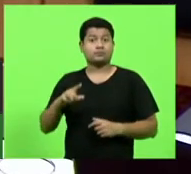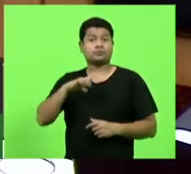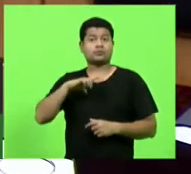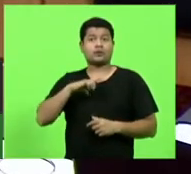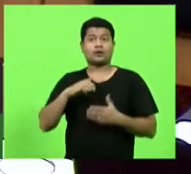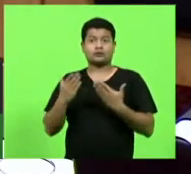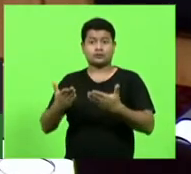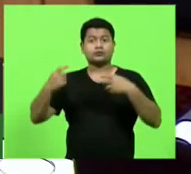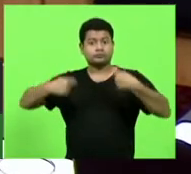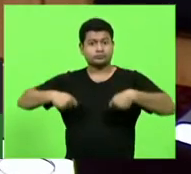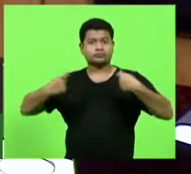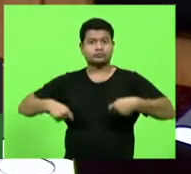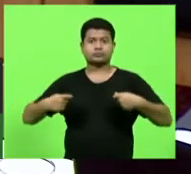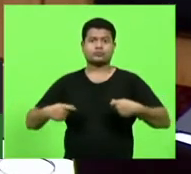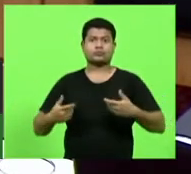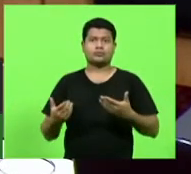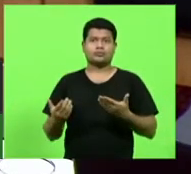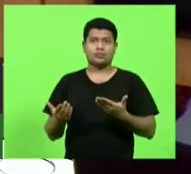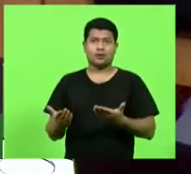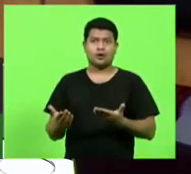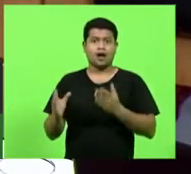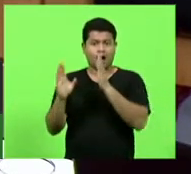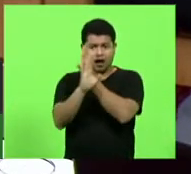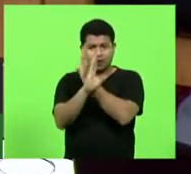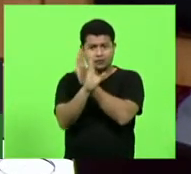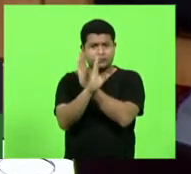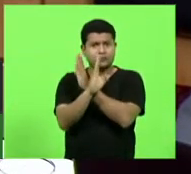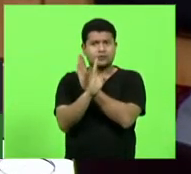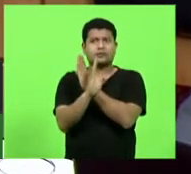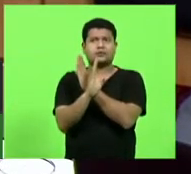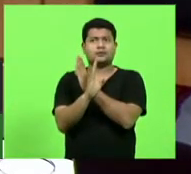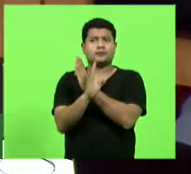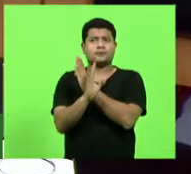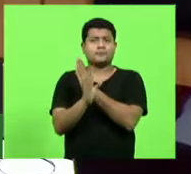a necessidade de uma investigação,